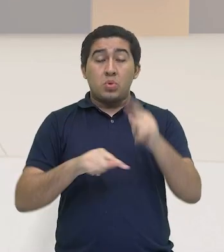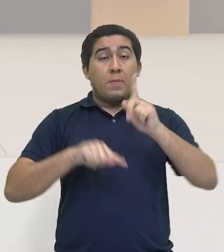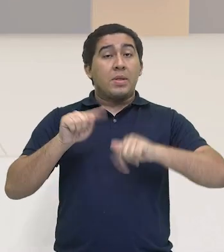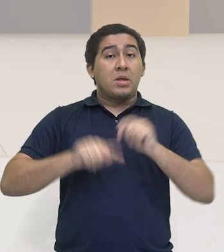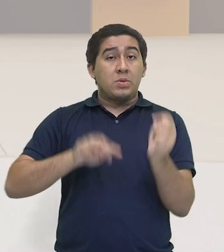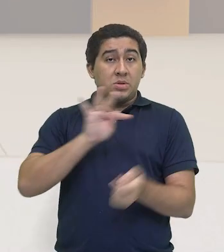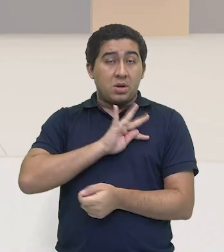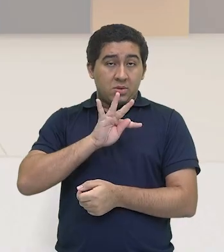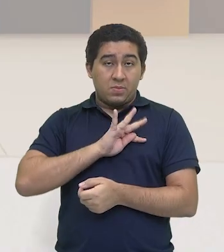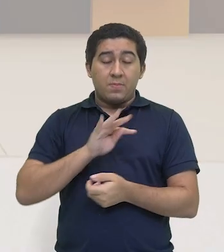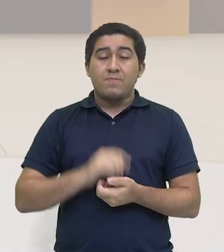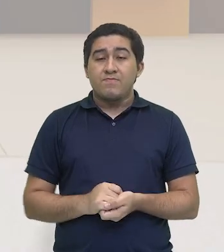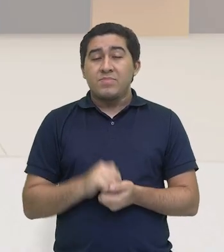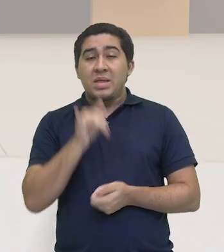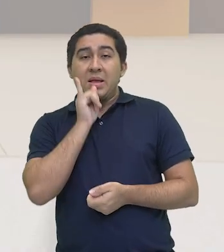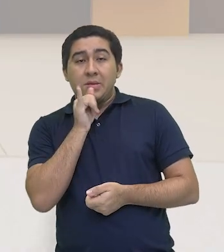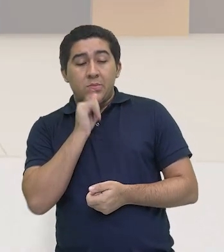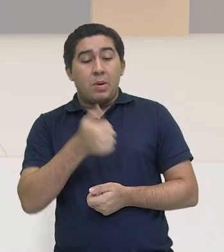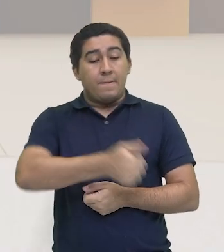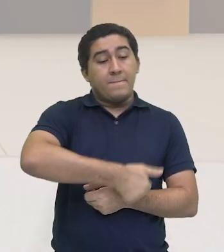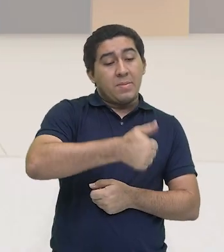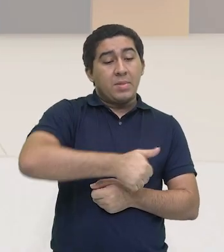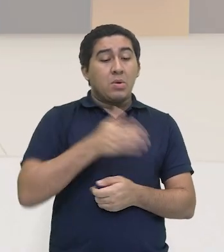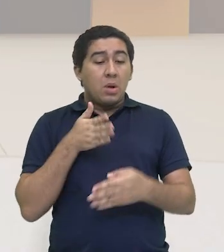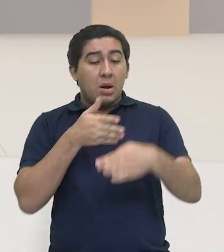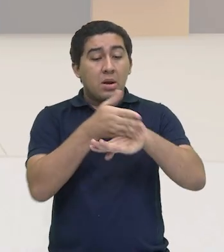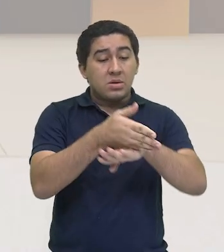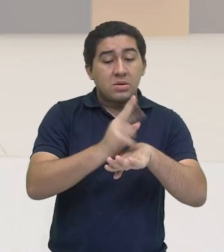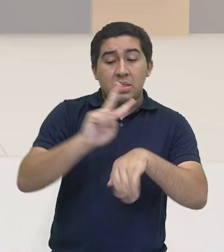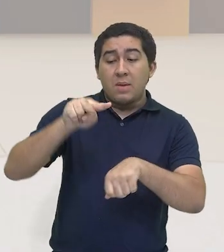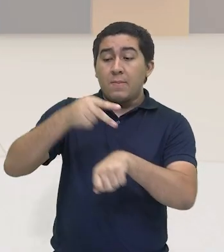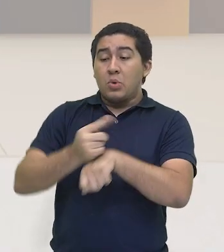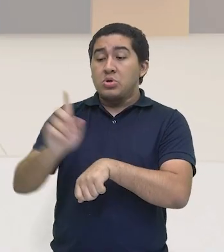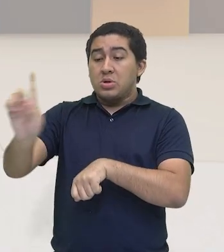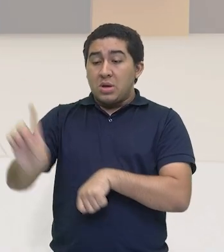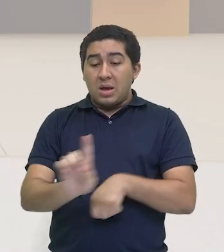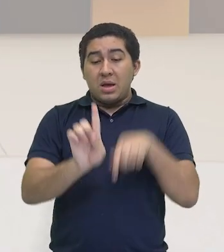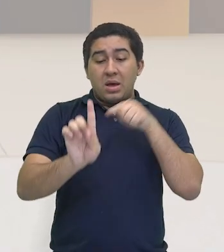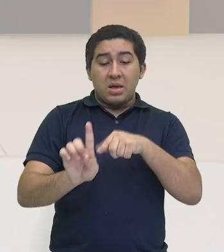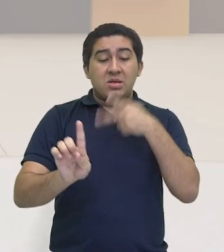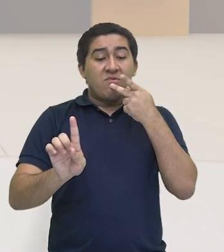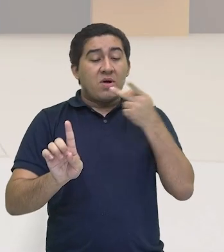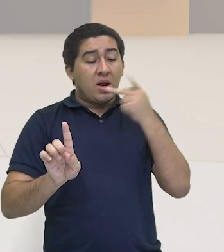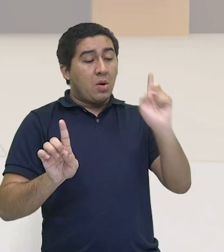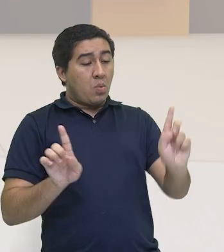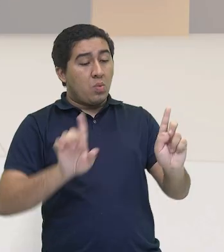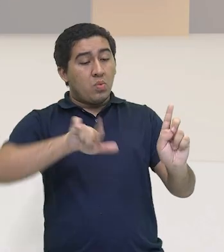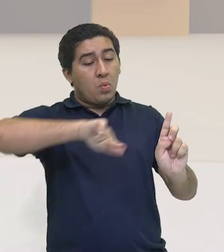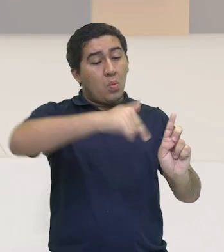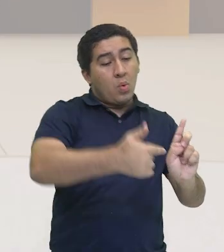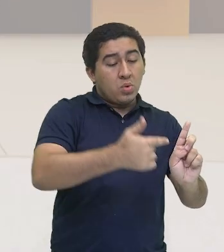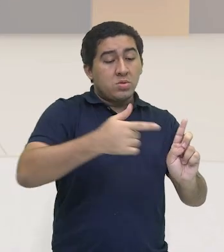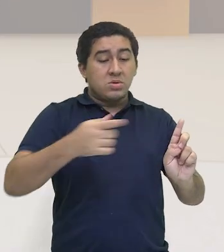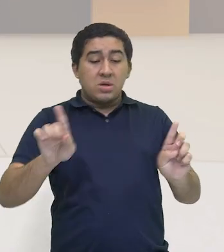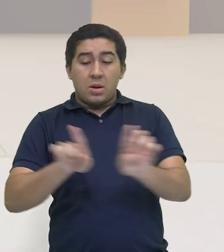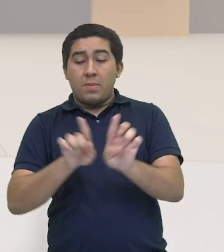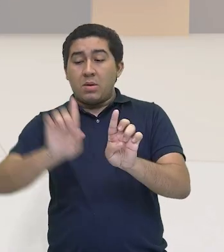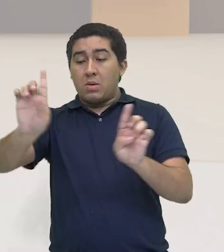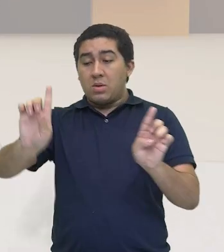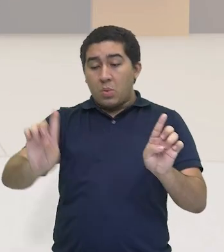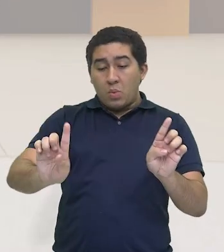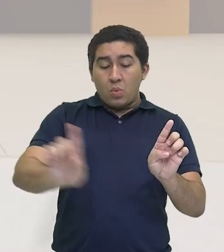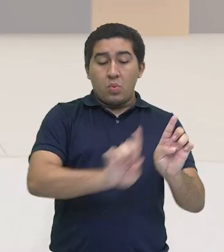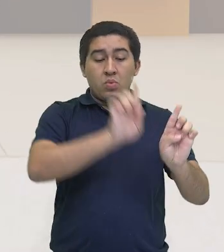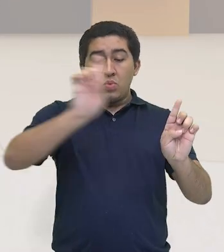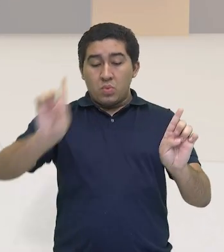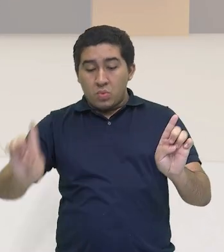técnicos escolhidos. Primeiro vai entrar isso, depois isso, esta pessoa vai falar primeiro, depois vai ser esta. Tem que ter uma